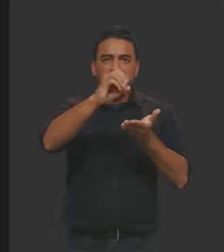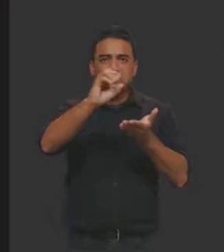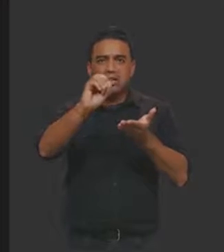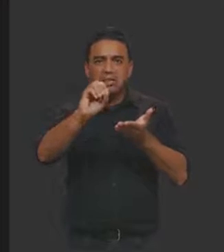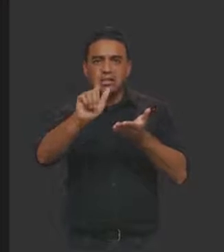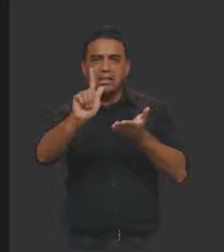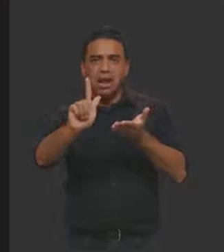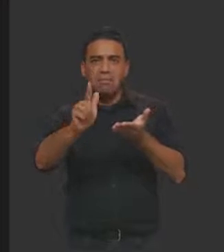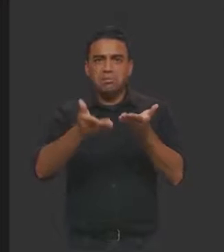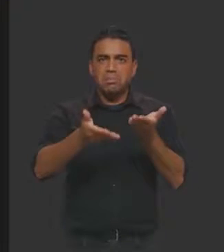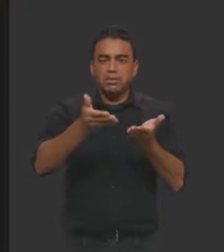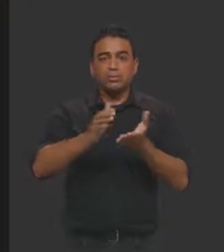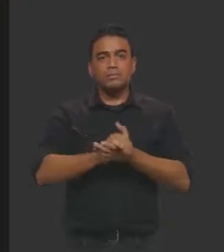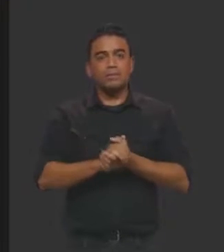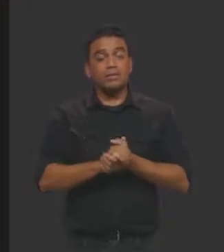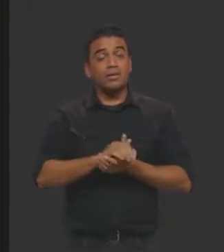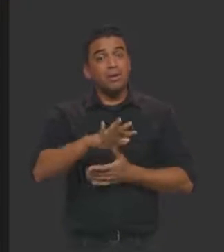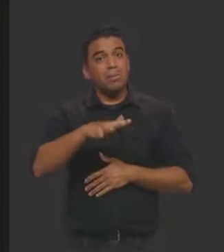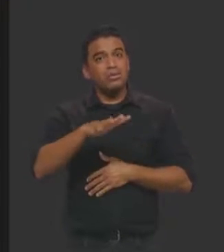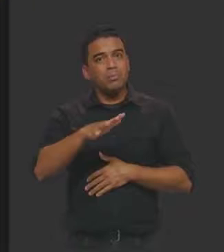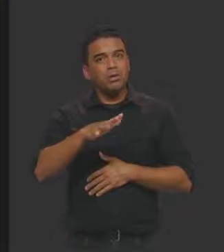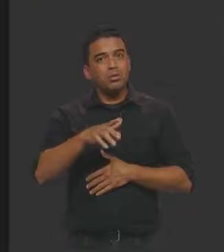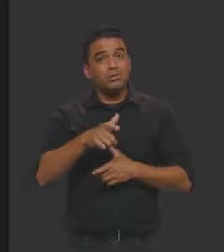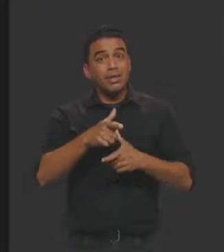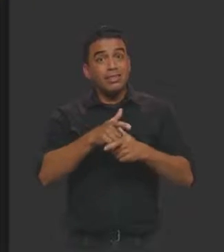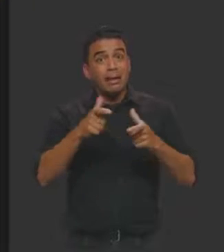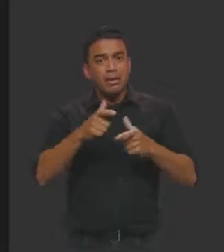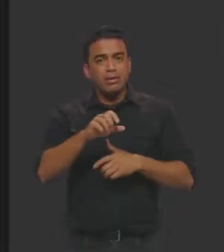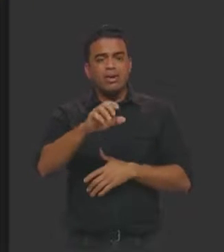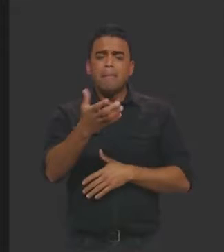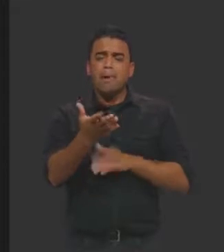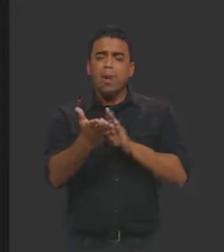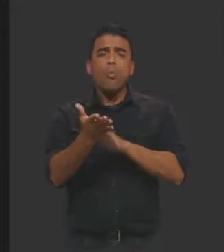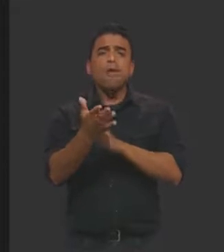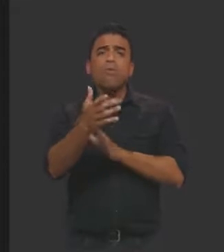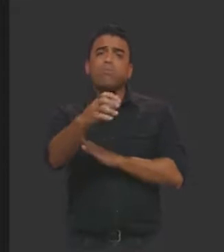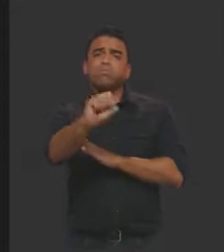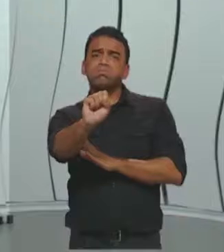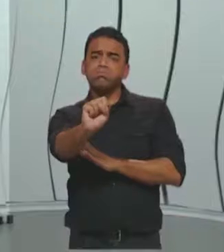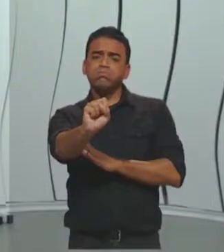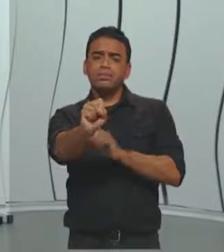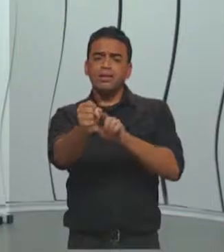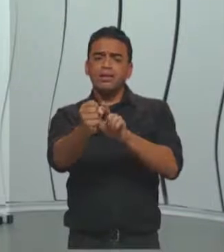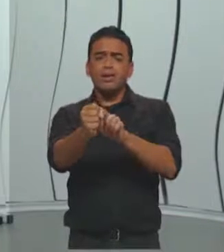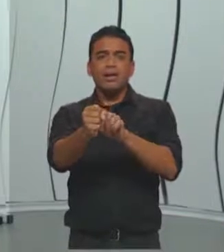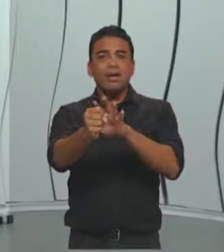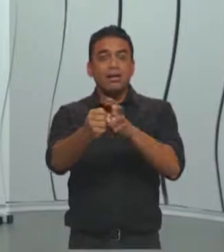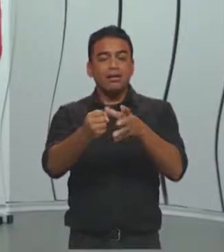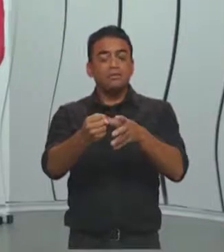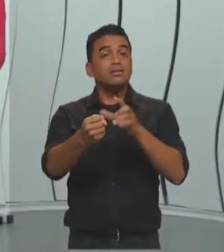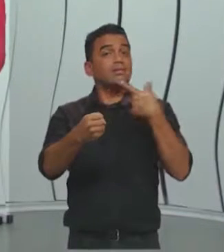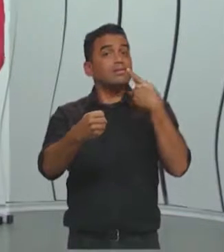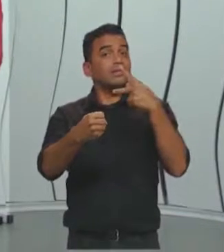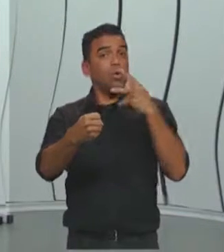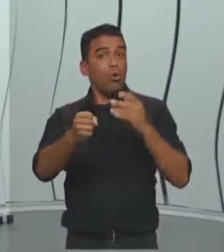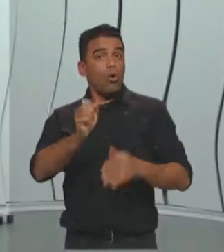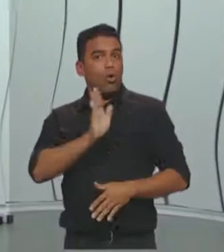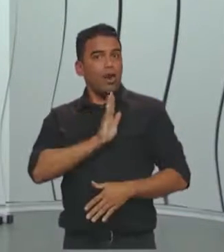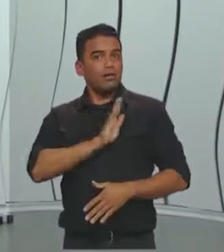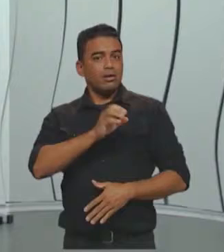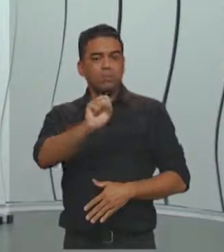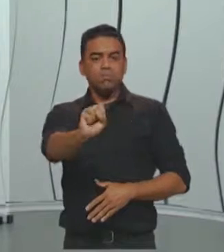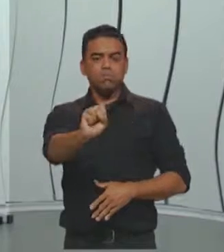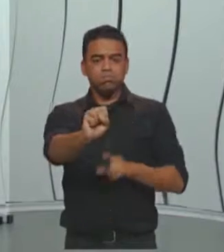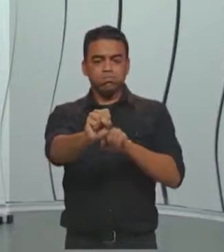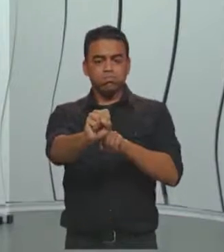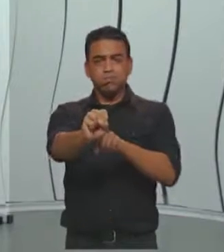menos, aproximadamente, a sua mão fechada. Feche a sua mão aí agora para você saber o tamanho que é o seu coração. Então,